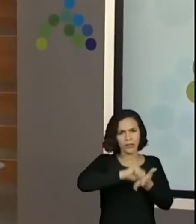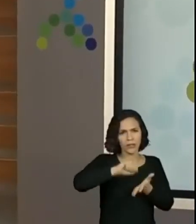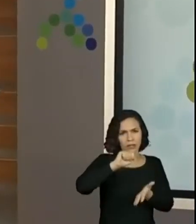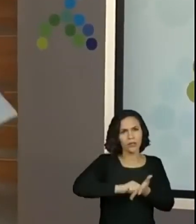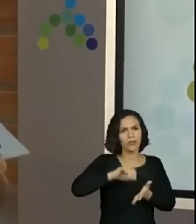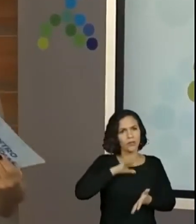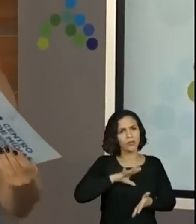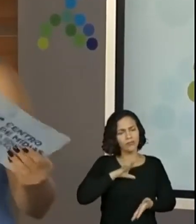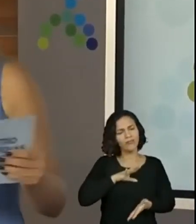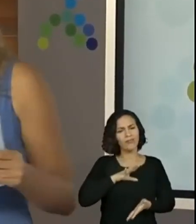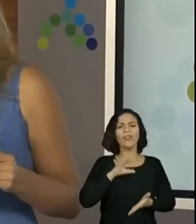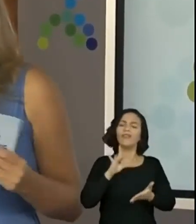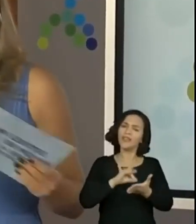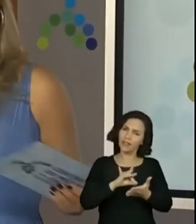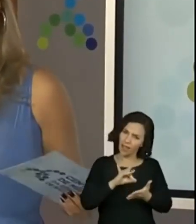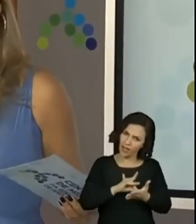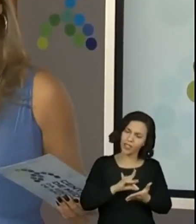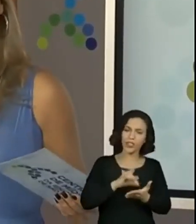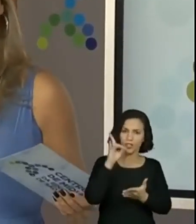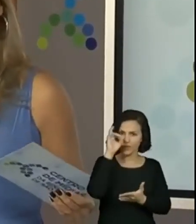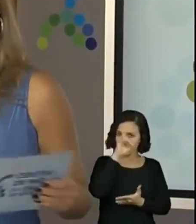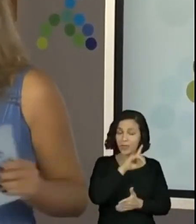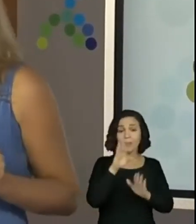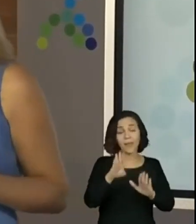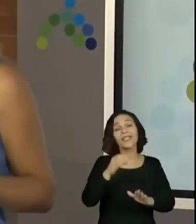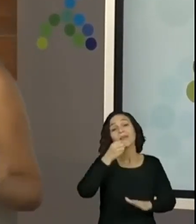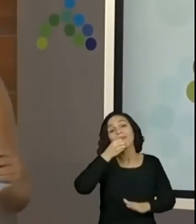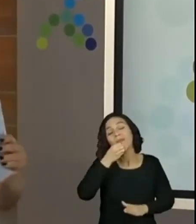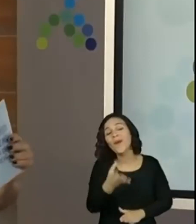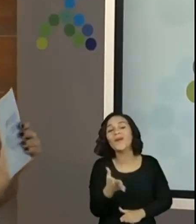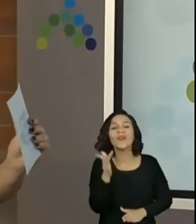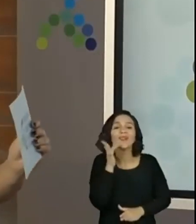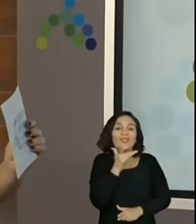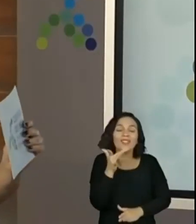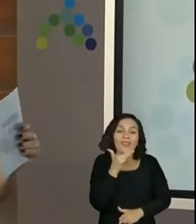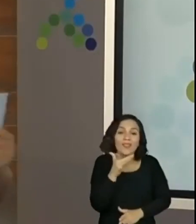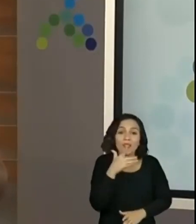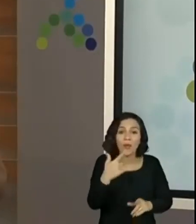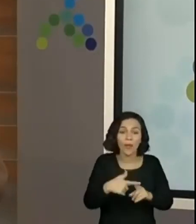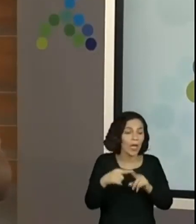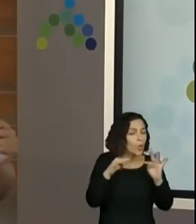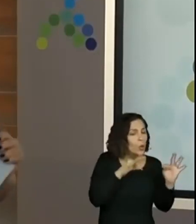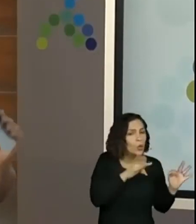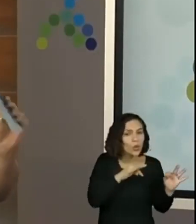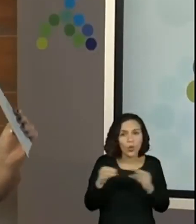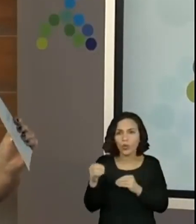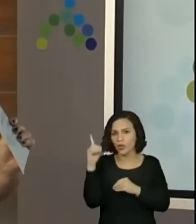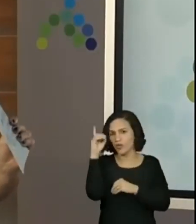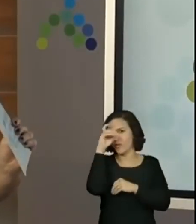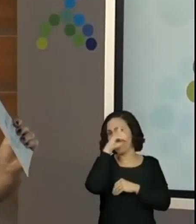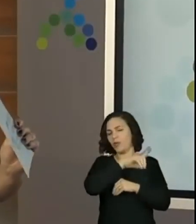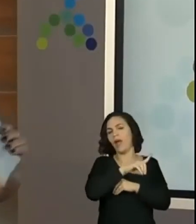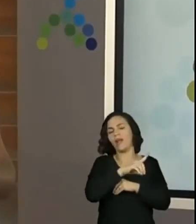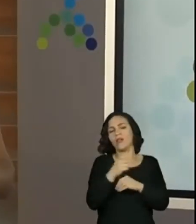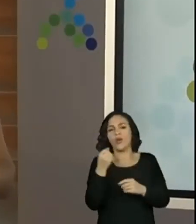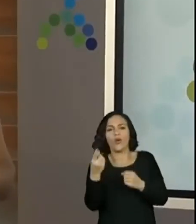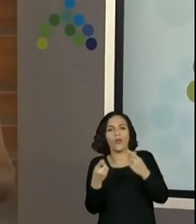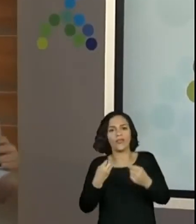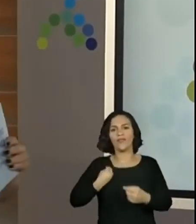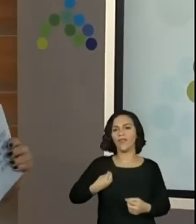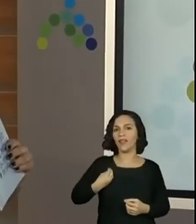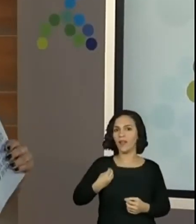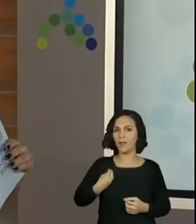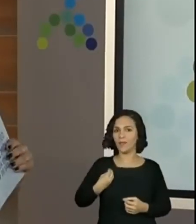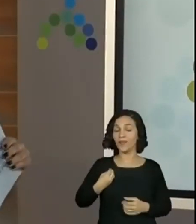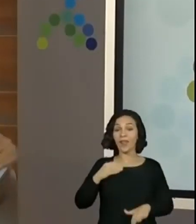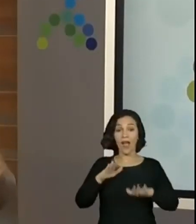vou mentir, ela é. Mas ela é super gostosa e todo mundo vai ter dificuldade a vida inteira em algumas coisas. Há algumas